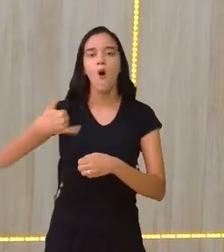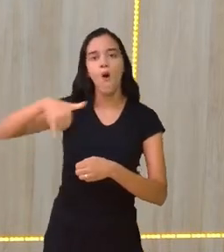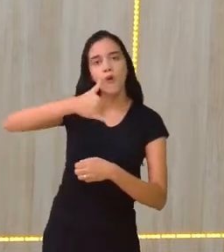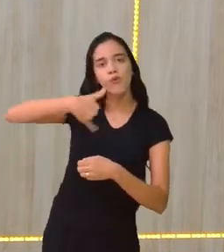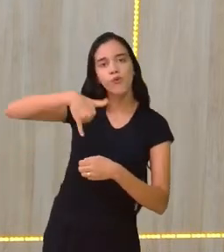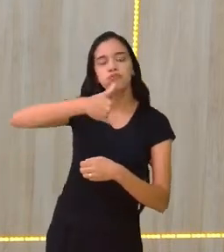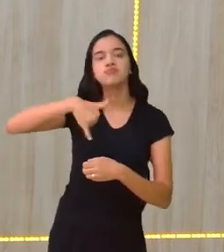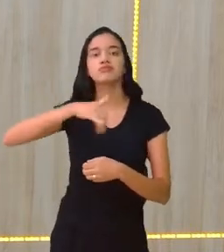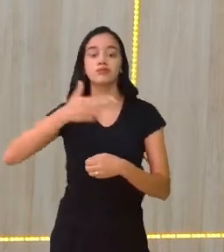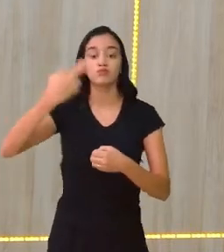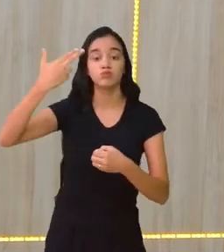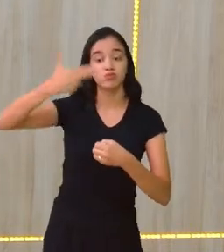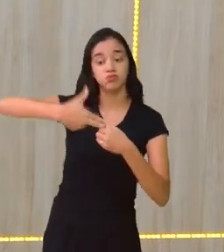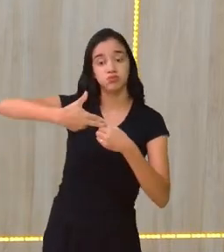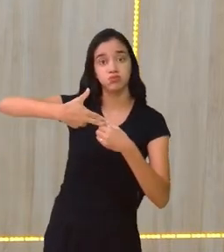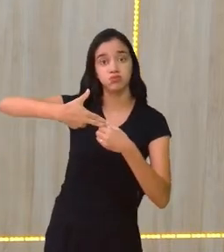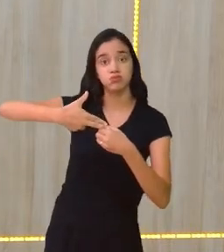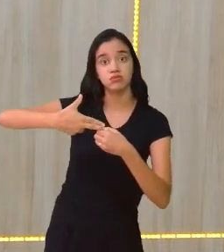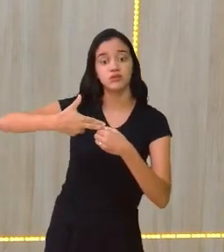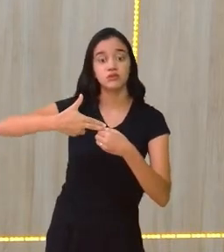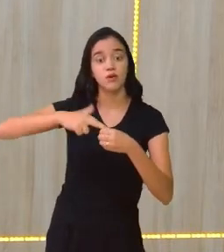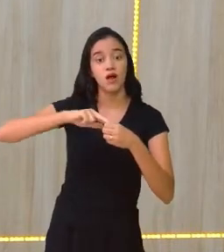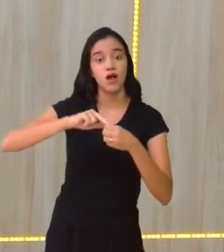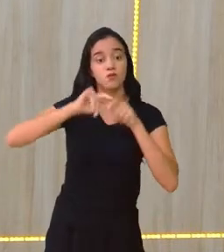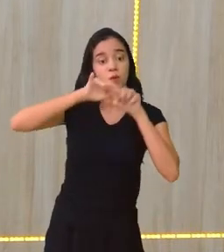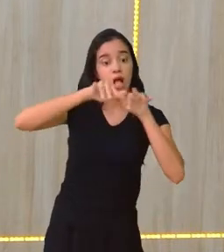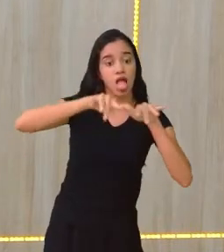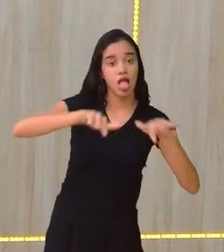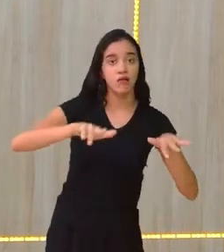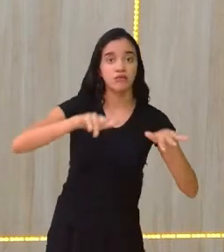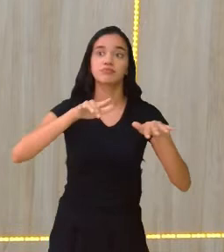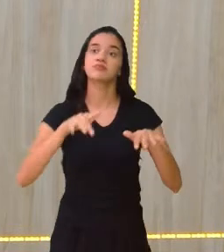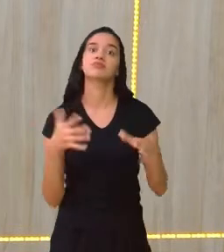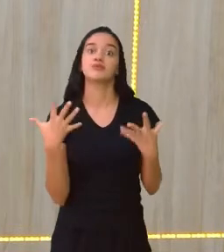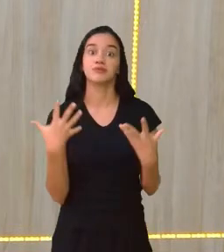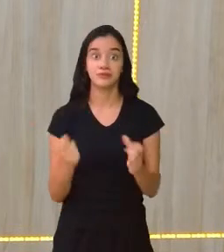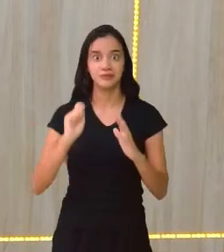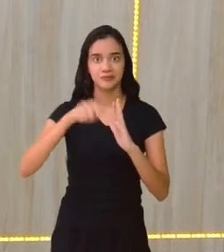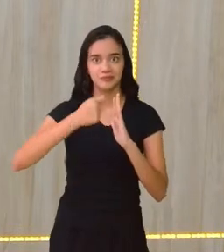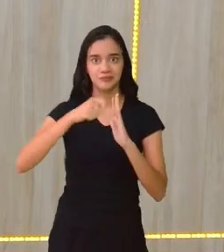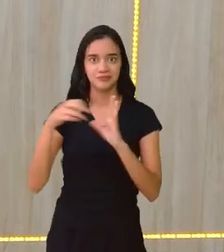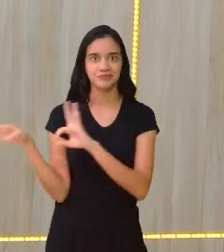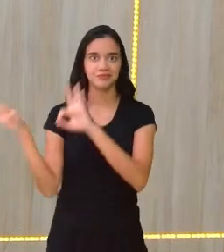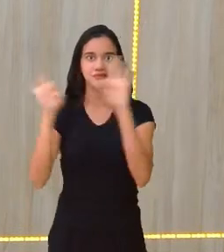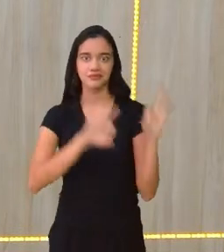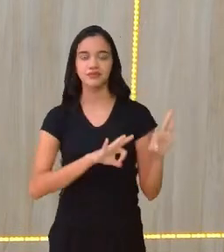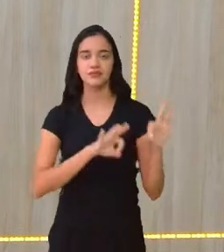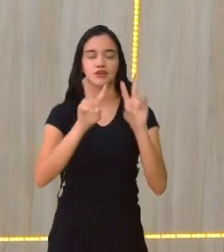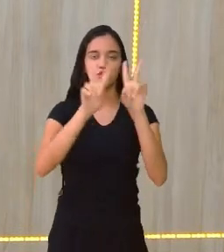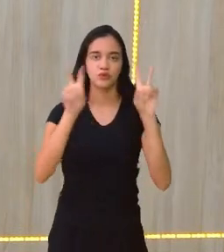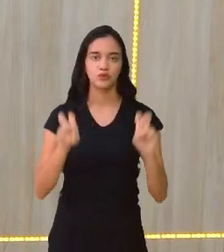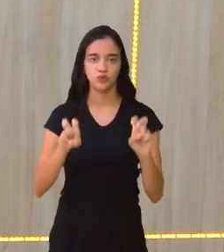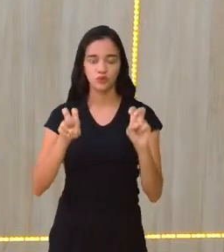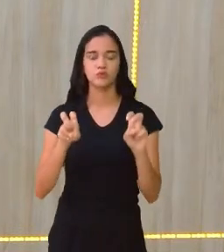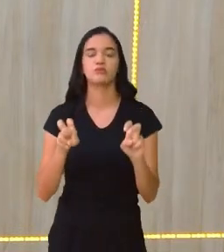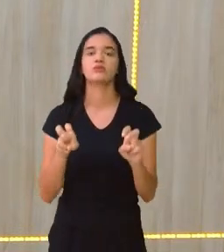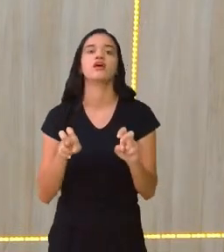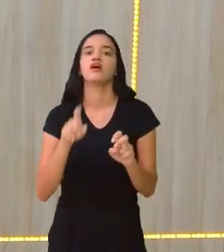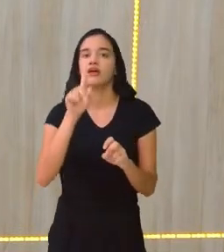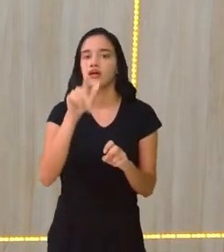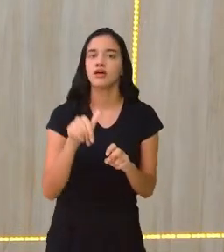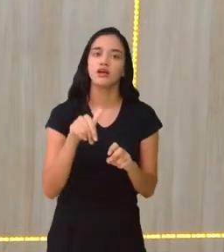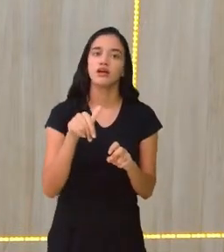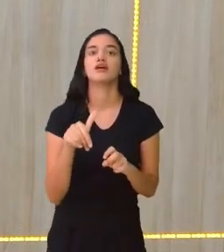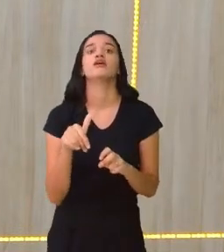de combustível, né, nos oceanos. Então vamos assistir um videozinho aí sobre essa questão, né,